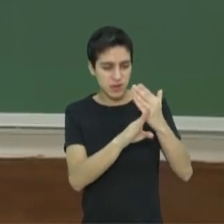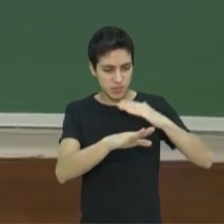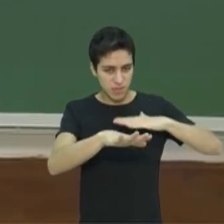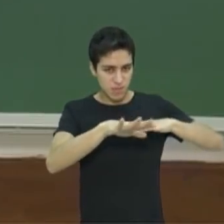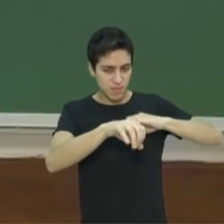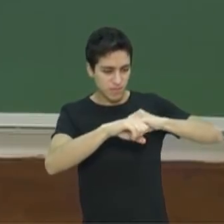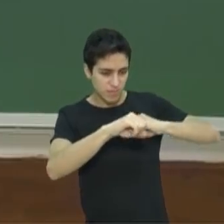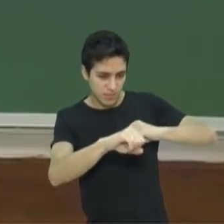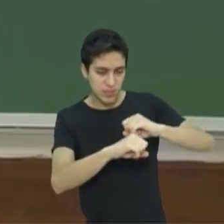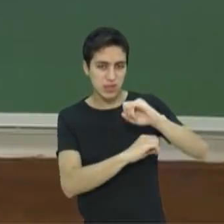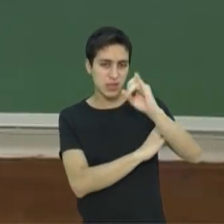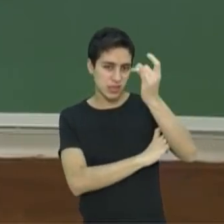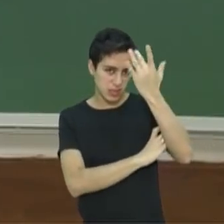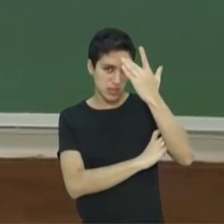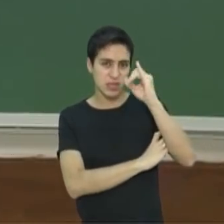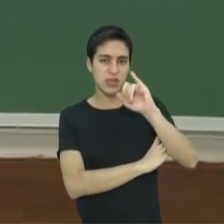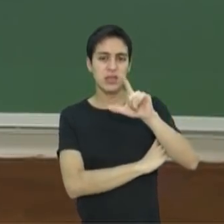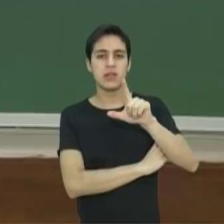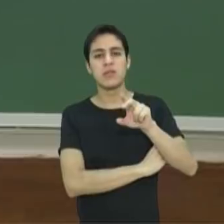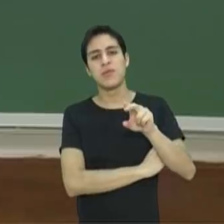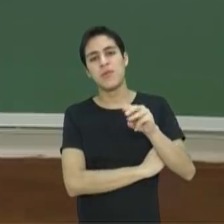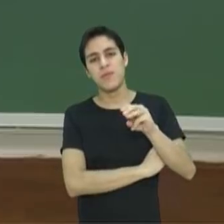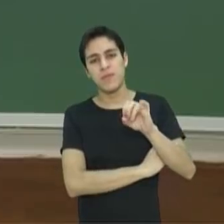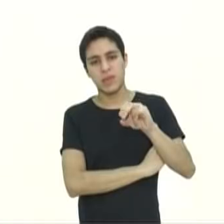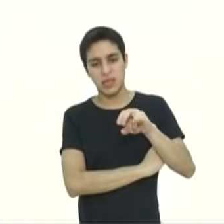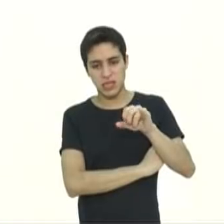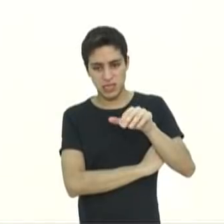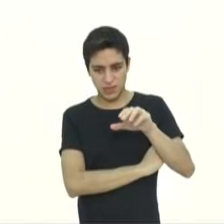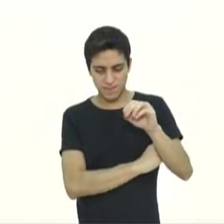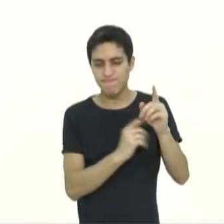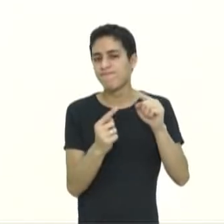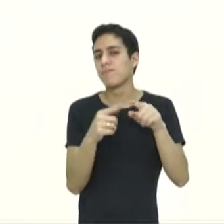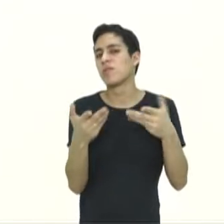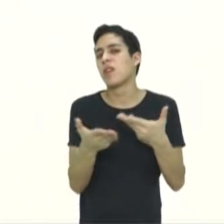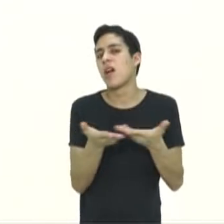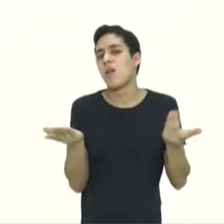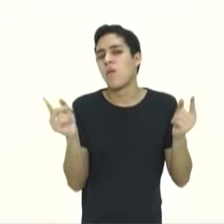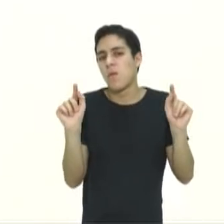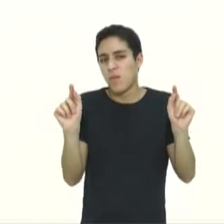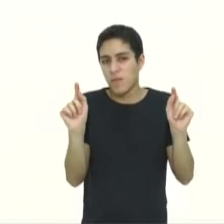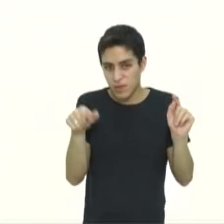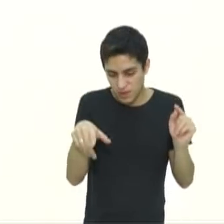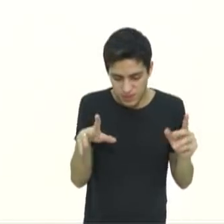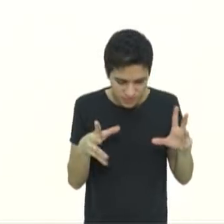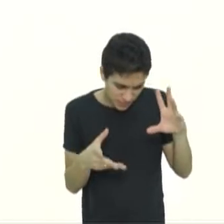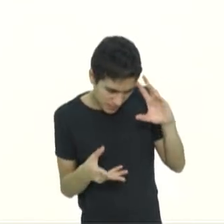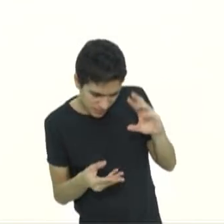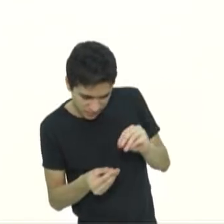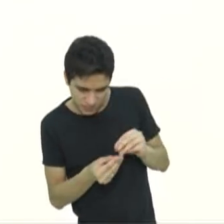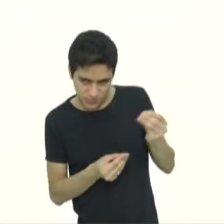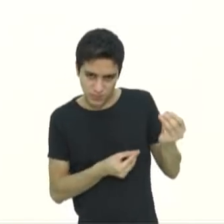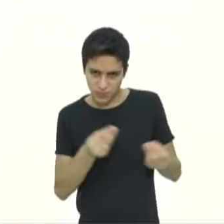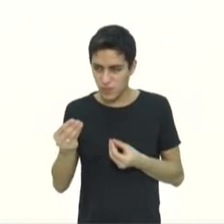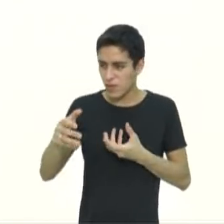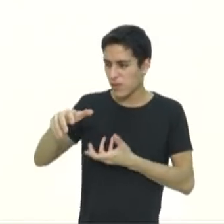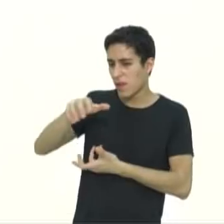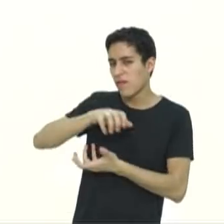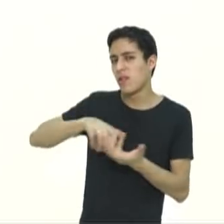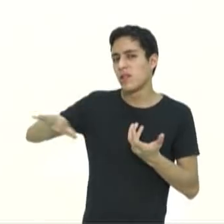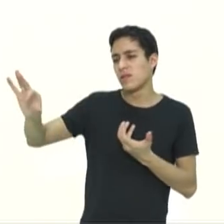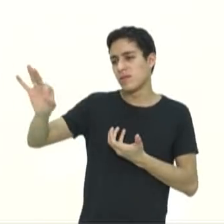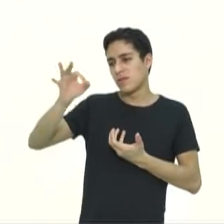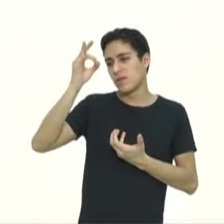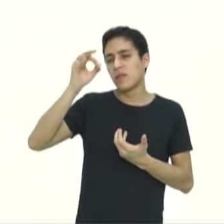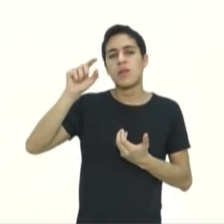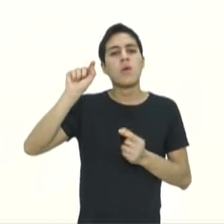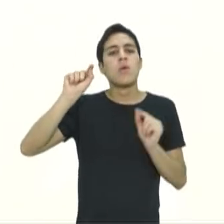movimento chamado Iluminismo. E qual que é o objetivo da aula de hoje? Primeiro, compreender qual foi a influência da Revolução Francesa